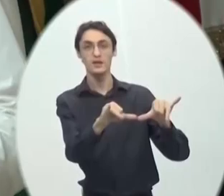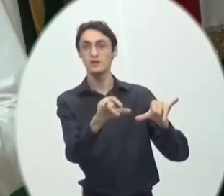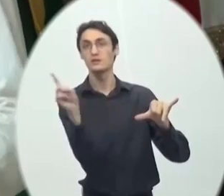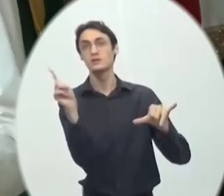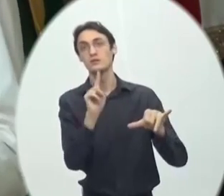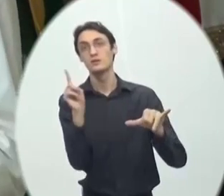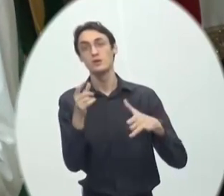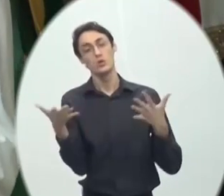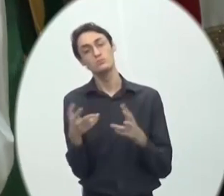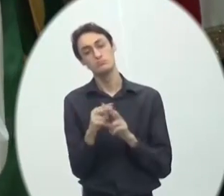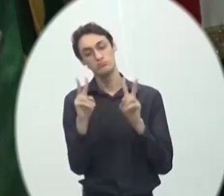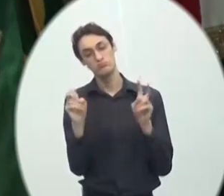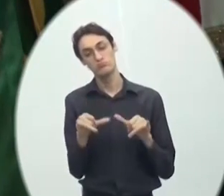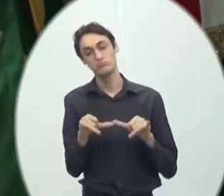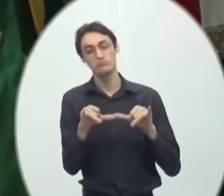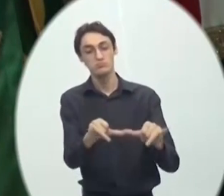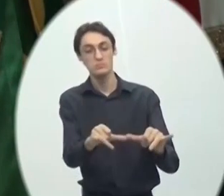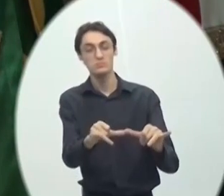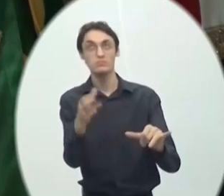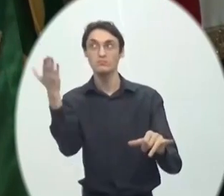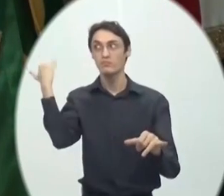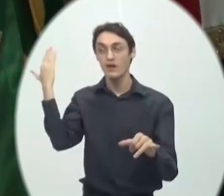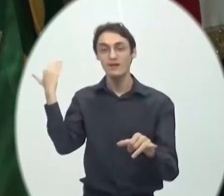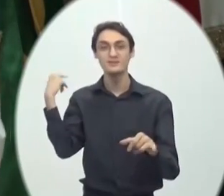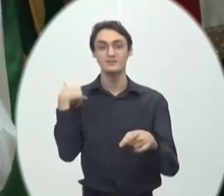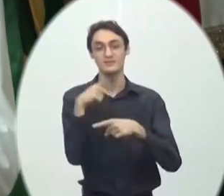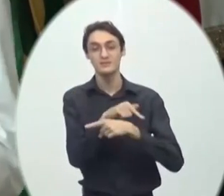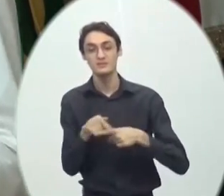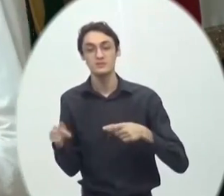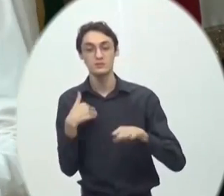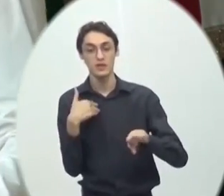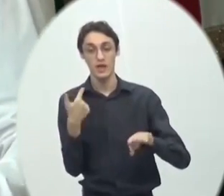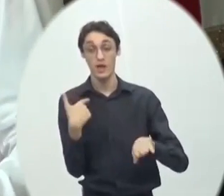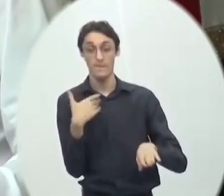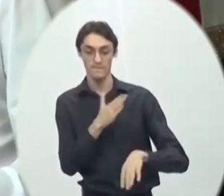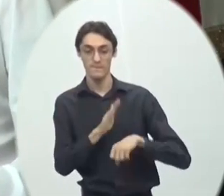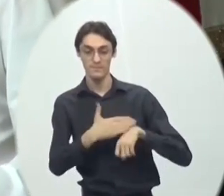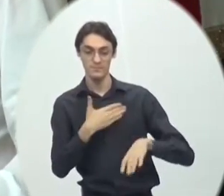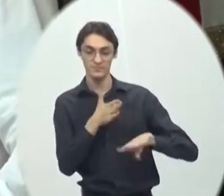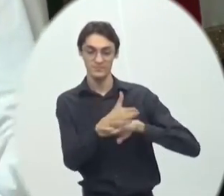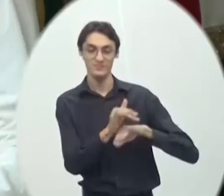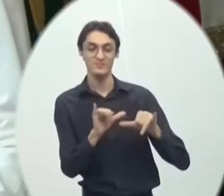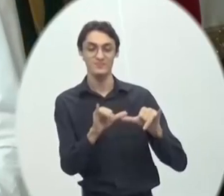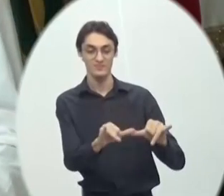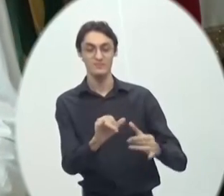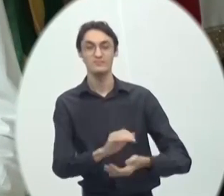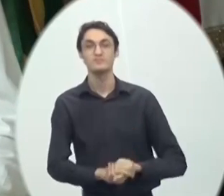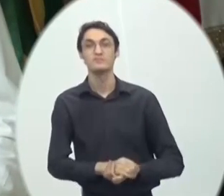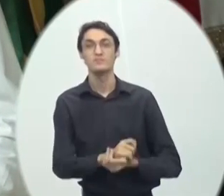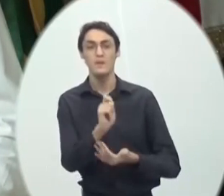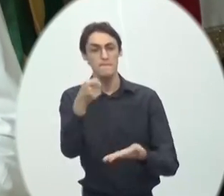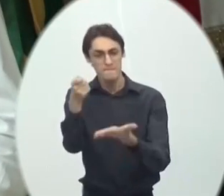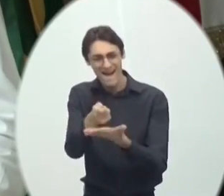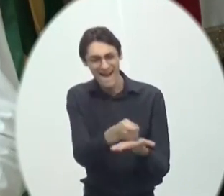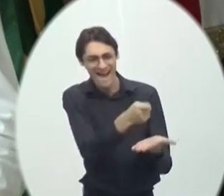falar do supermercado porque naquela semana eu falei dos supermercados. Né? O preço